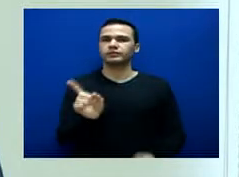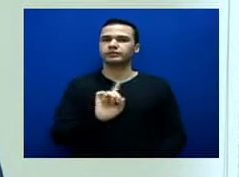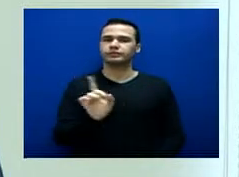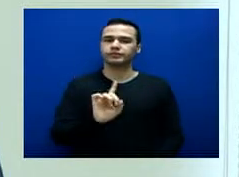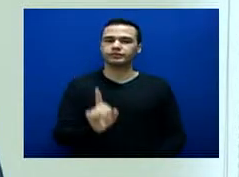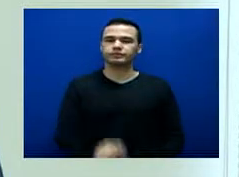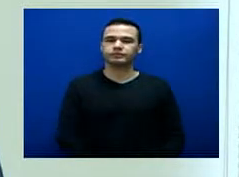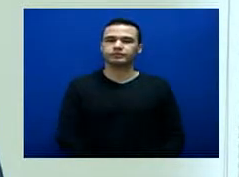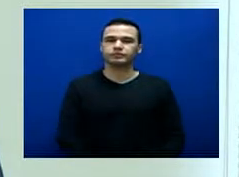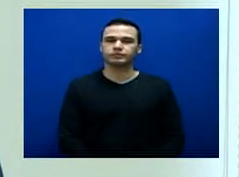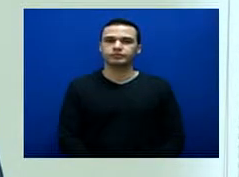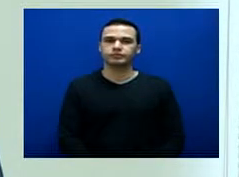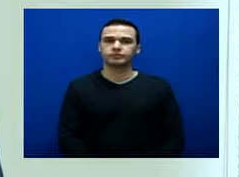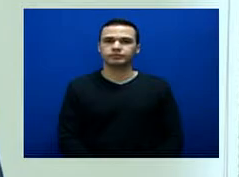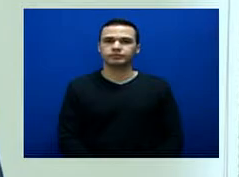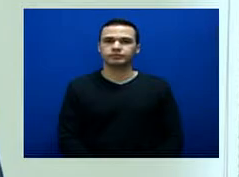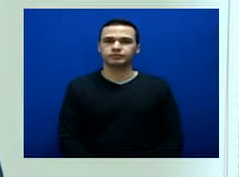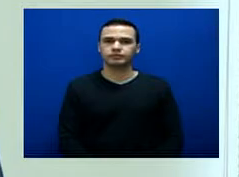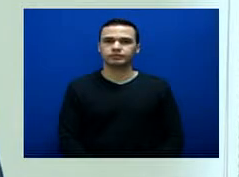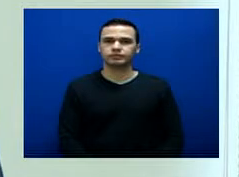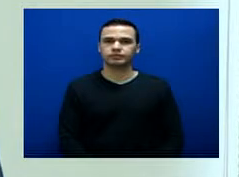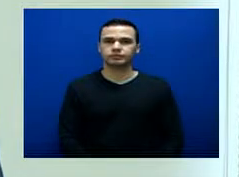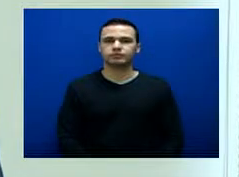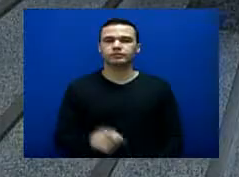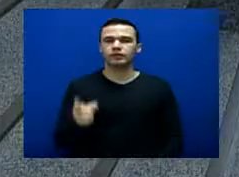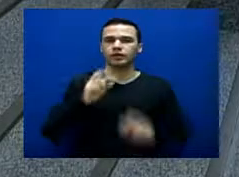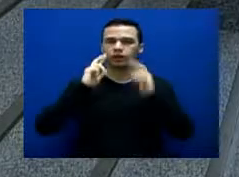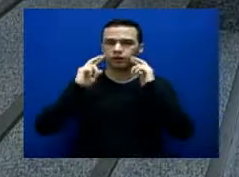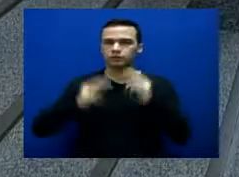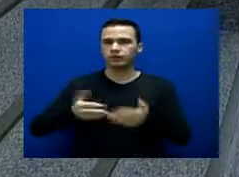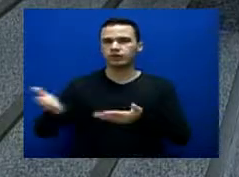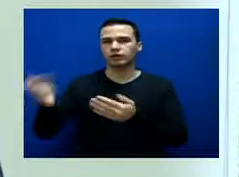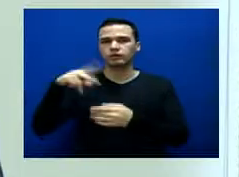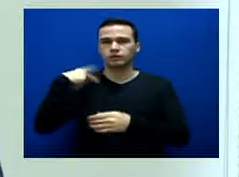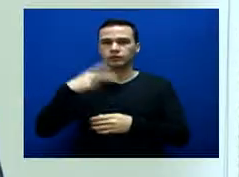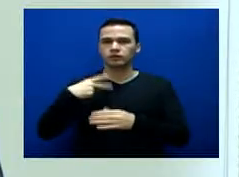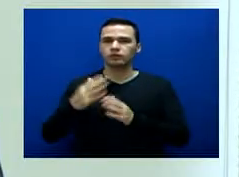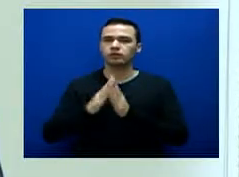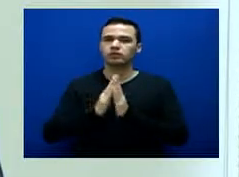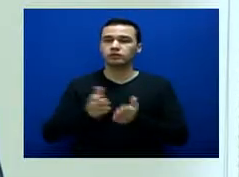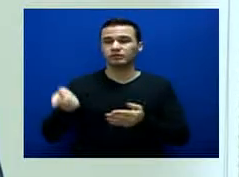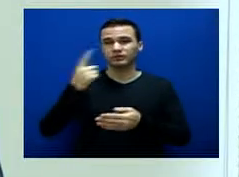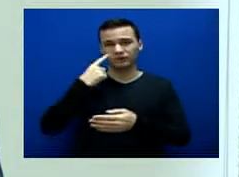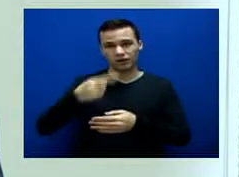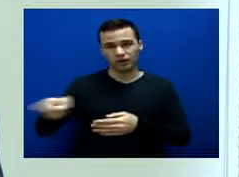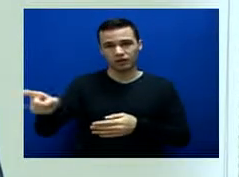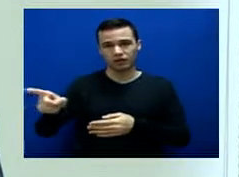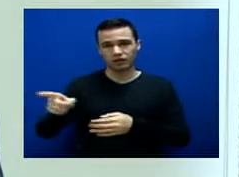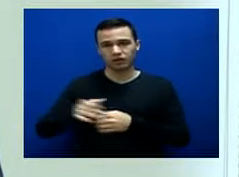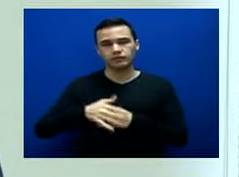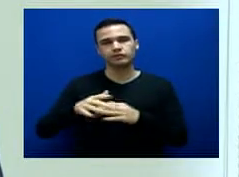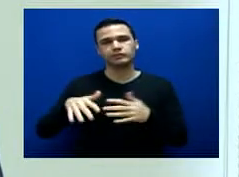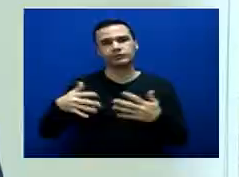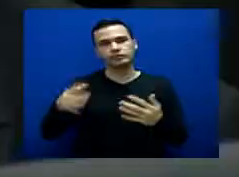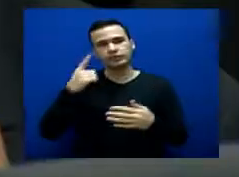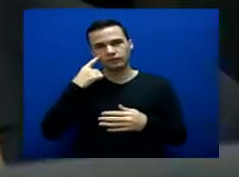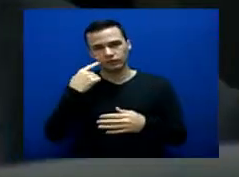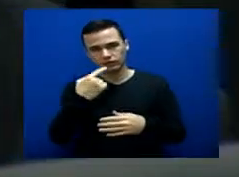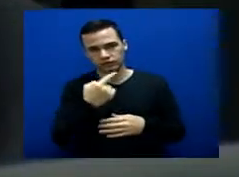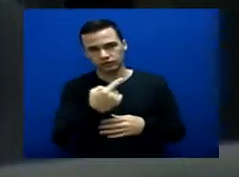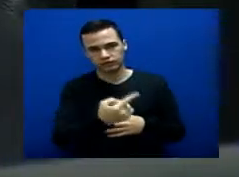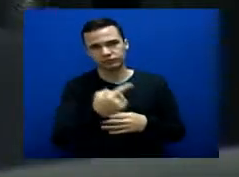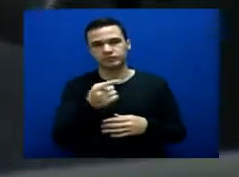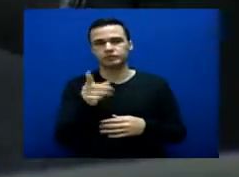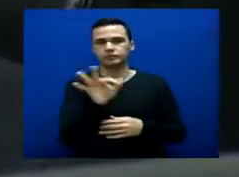Isso, todo mundo respeito com os vereadores. Não tem nada a ver com a igreja, vereador. Então, esse dinheiro, veja, se vir, vai para a prefeitura. Então veja,